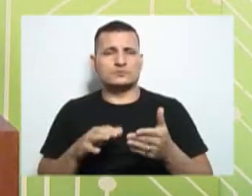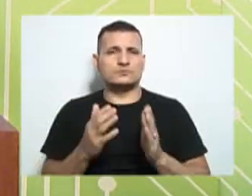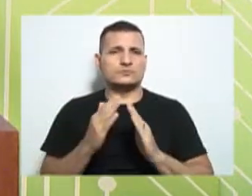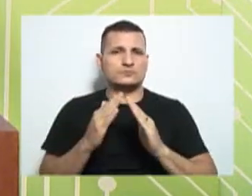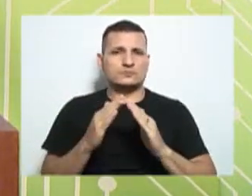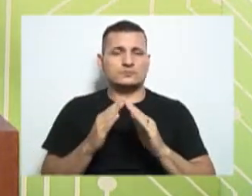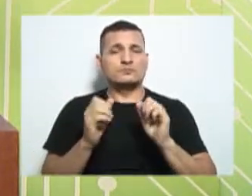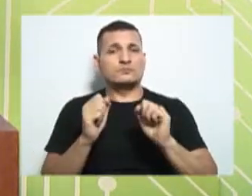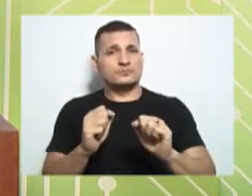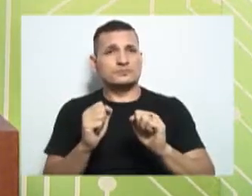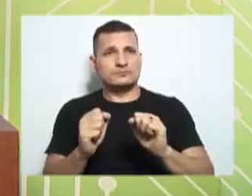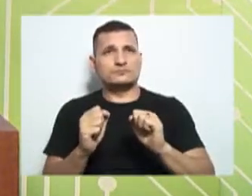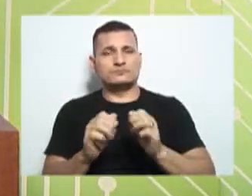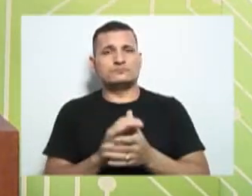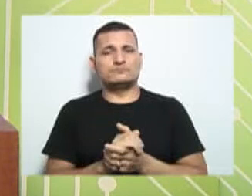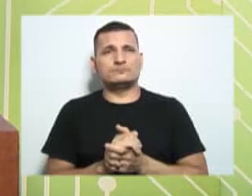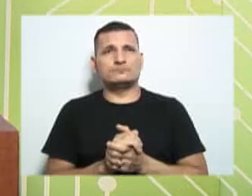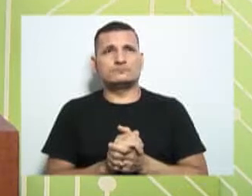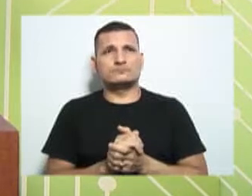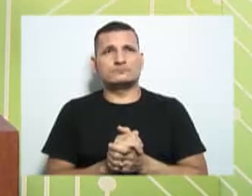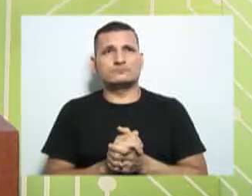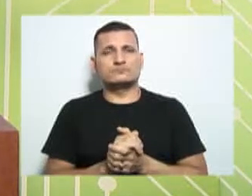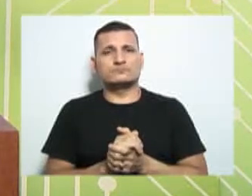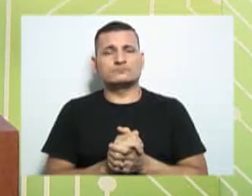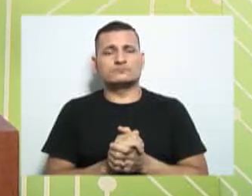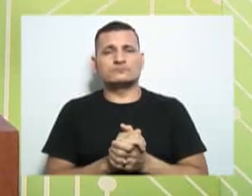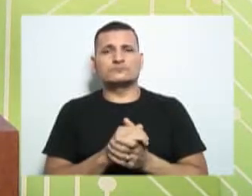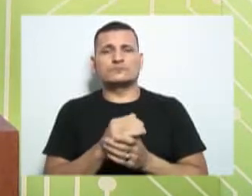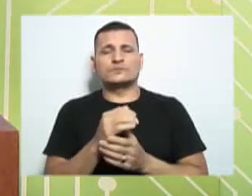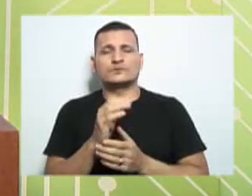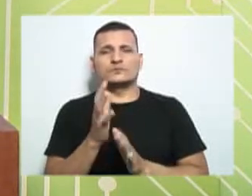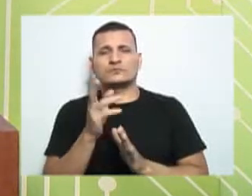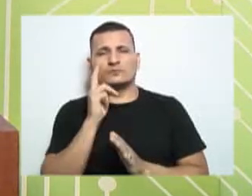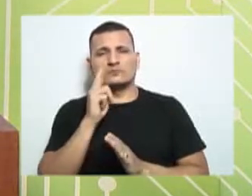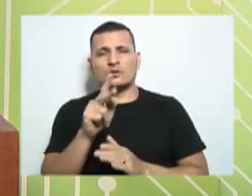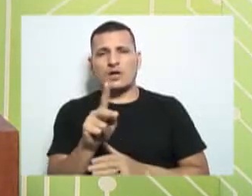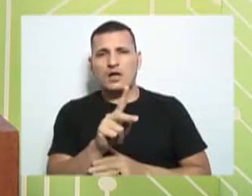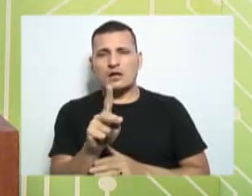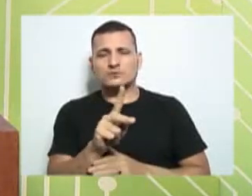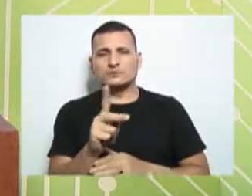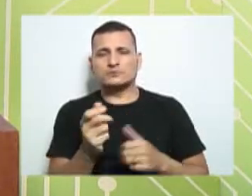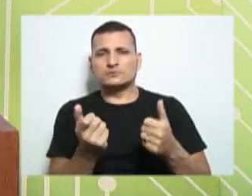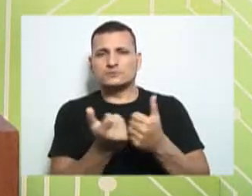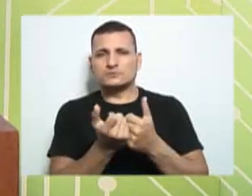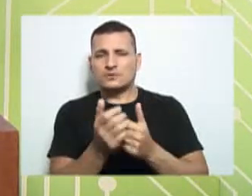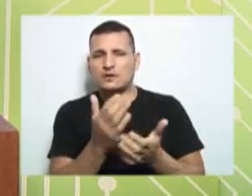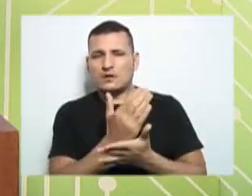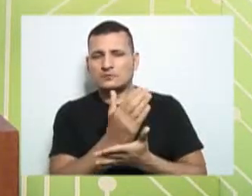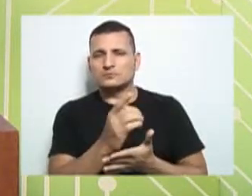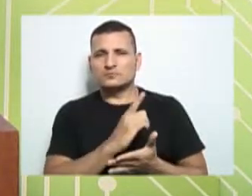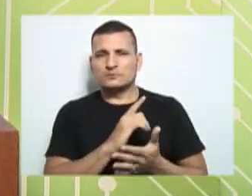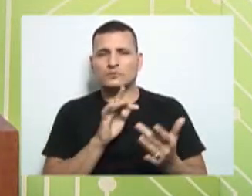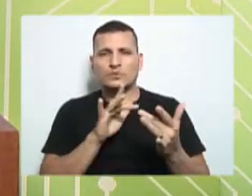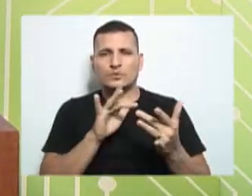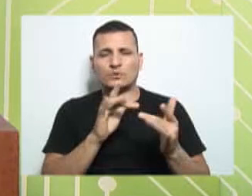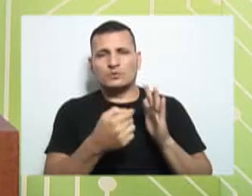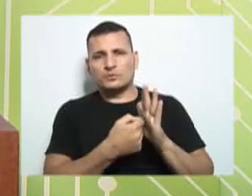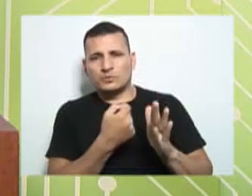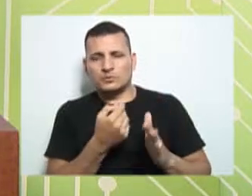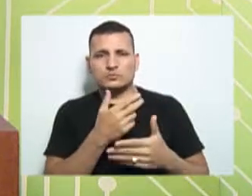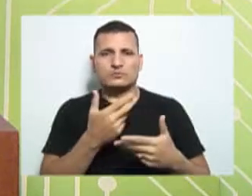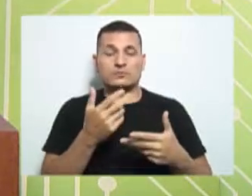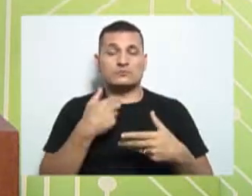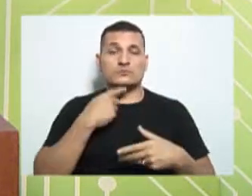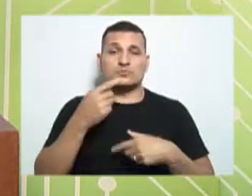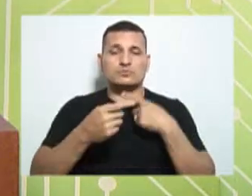vocês podem entrar mesmo em contato, como eu já vi que alguns tutores já estão entrando em contato, que nós vamos esclarecer as dúvidas